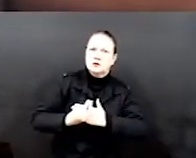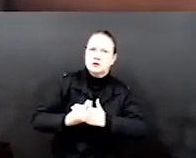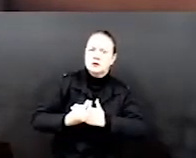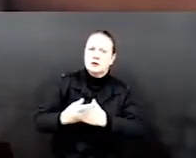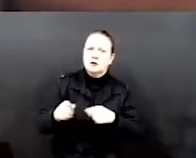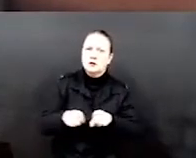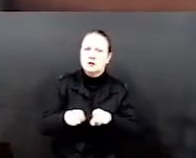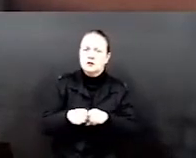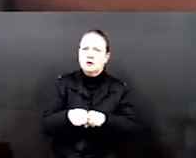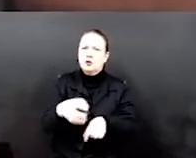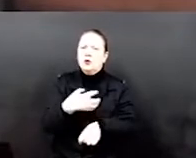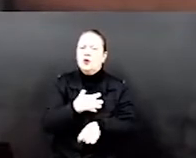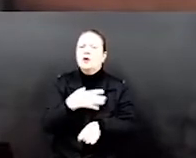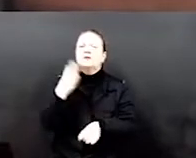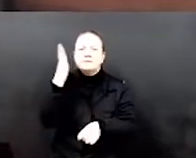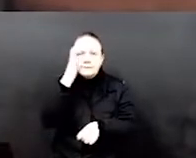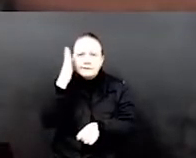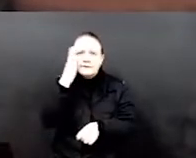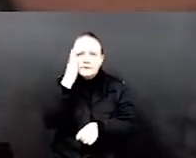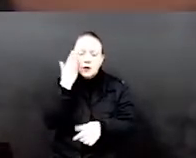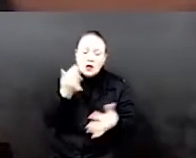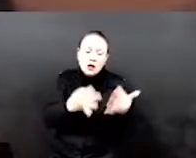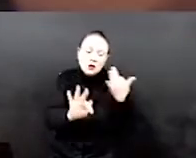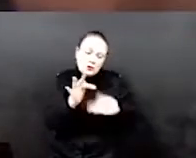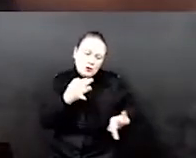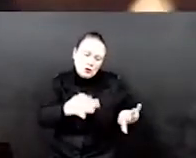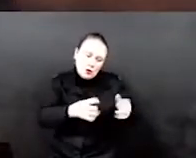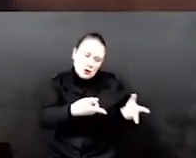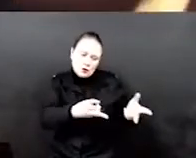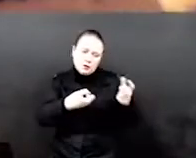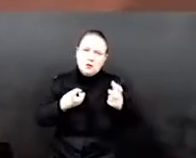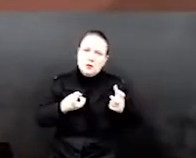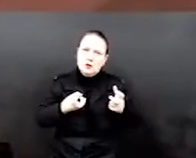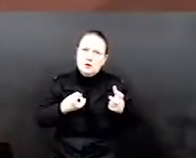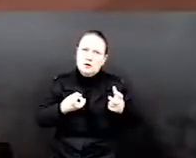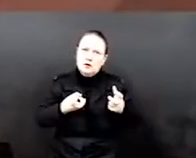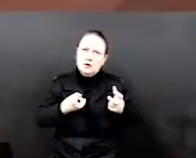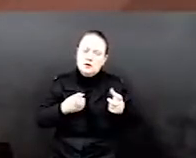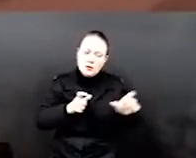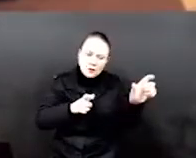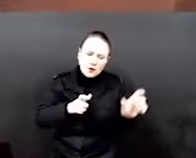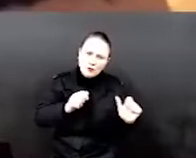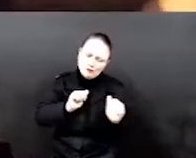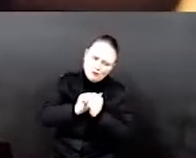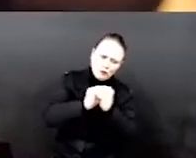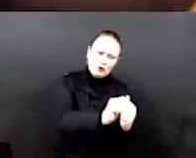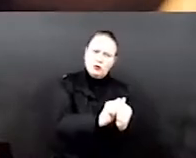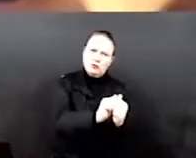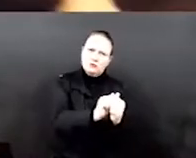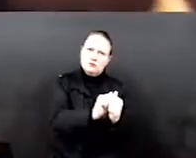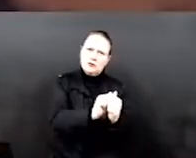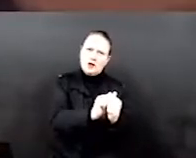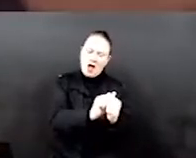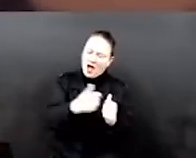enfim, né, saber da dor do outro, né? Saber também carregar essa dor junto, né? Nossa, que tá